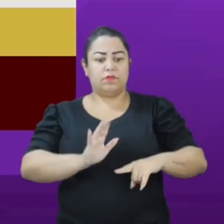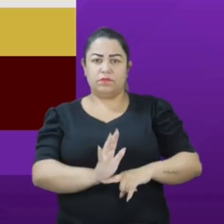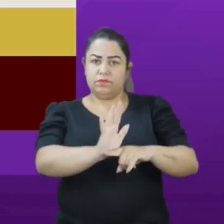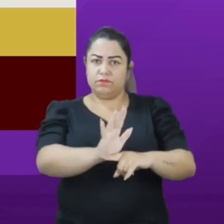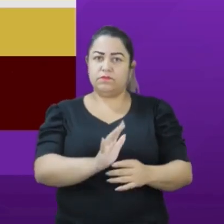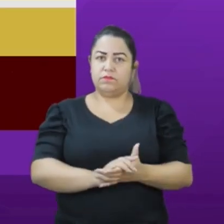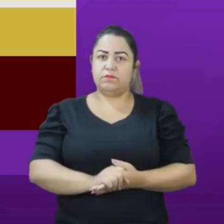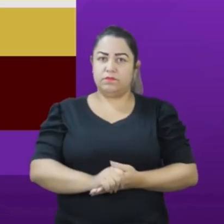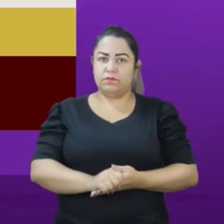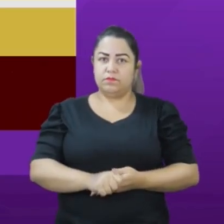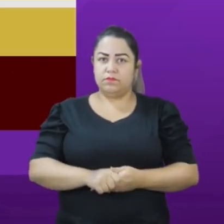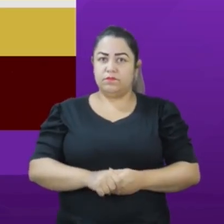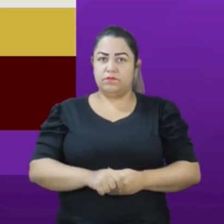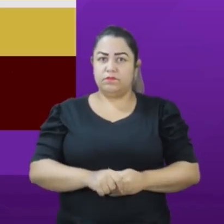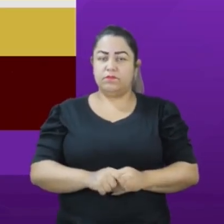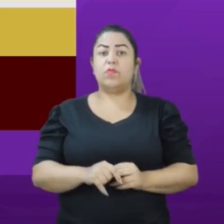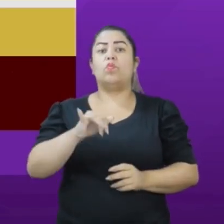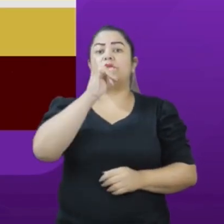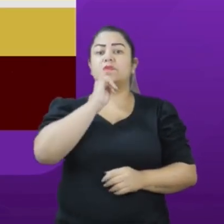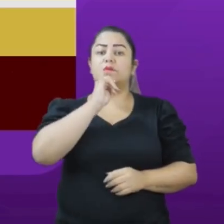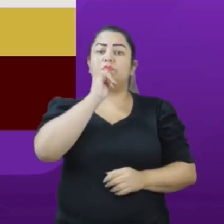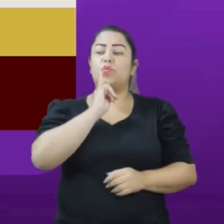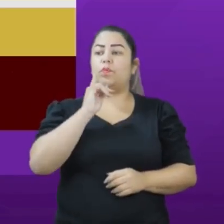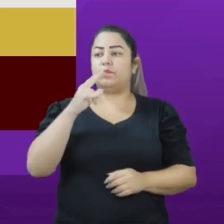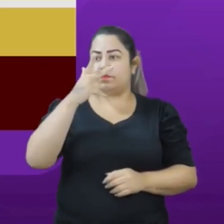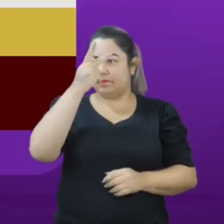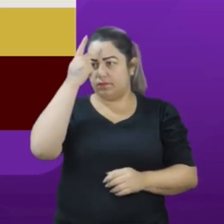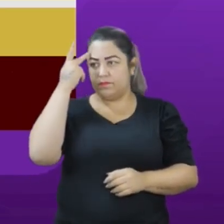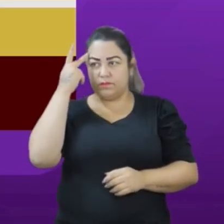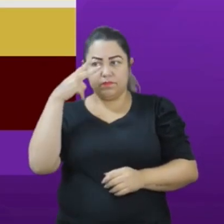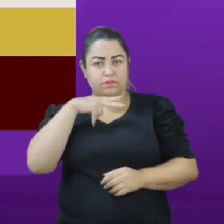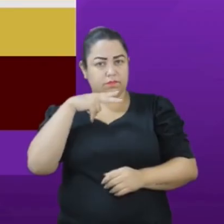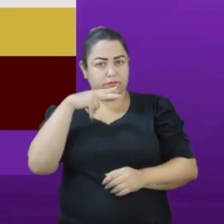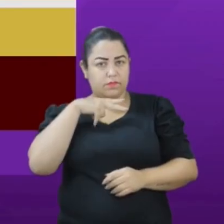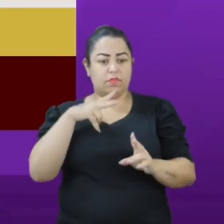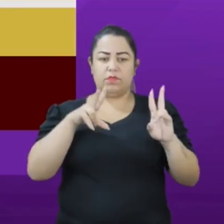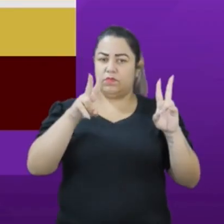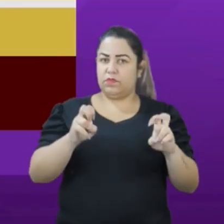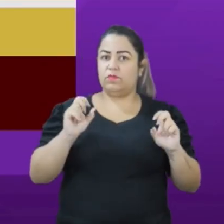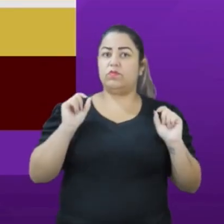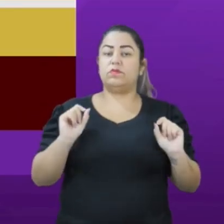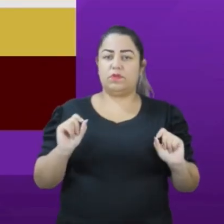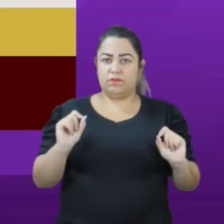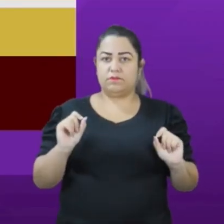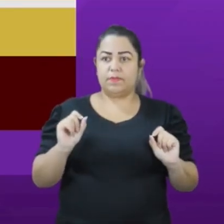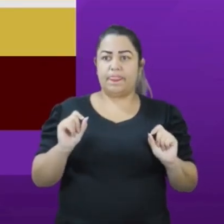revitimização. Um exemplo pessoal que eu sempre trago quando eu falo sobre esse assunto,